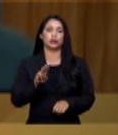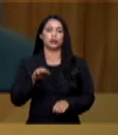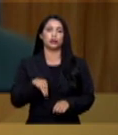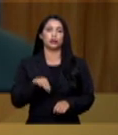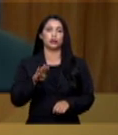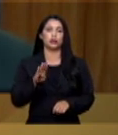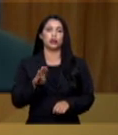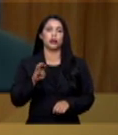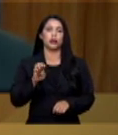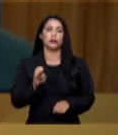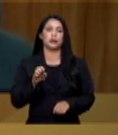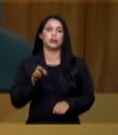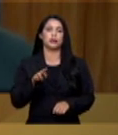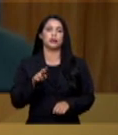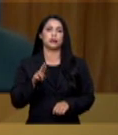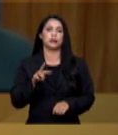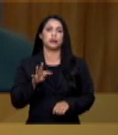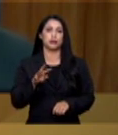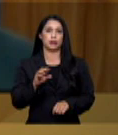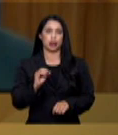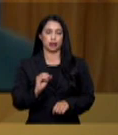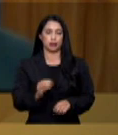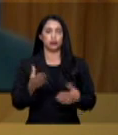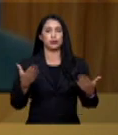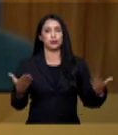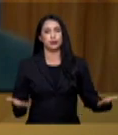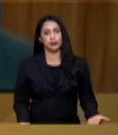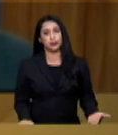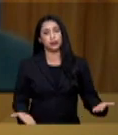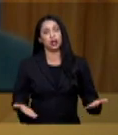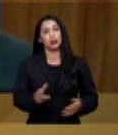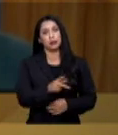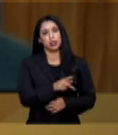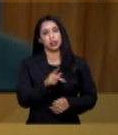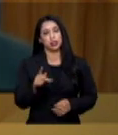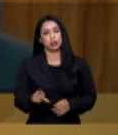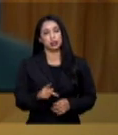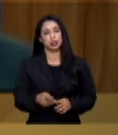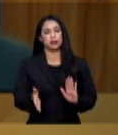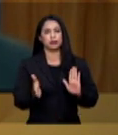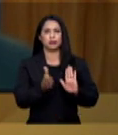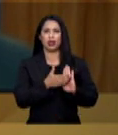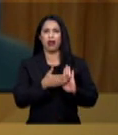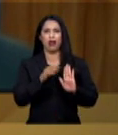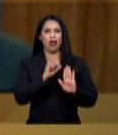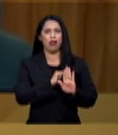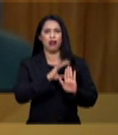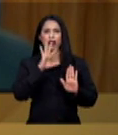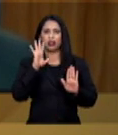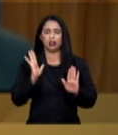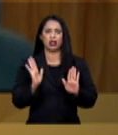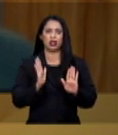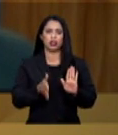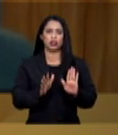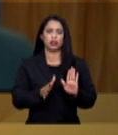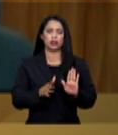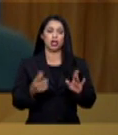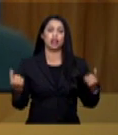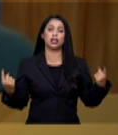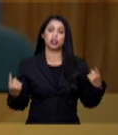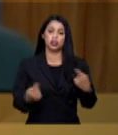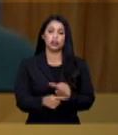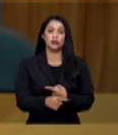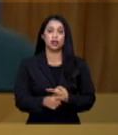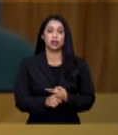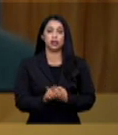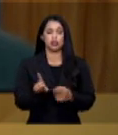Senhor presidente, eu entendo que a questão está posta com muita clareza e também a divergência que